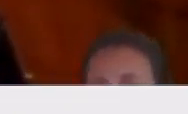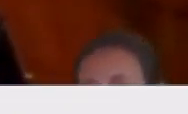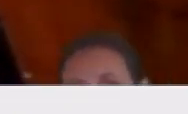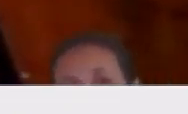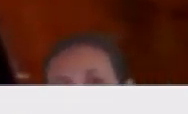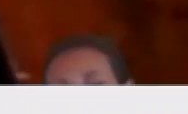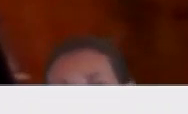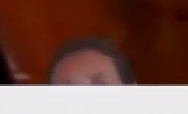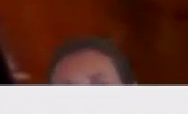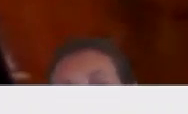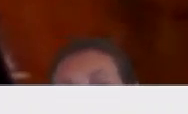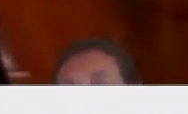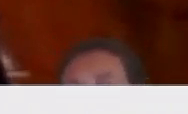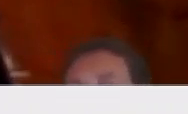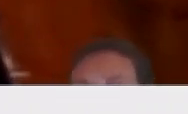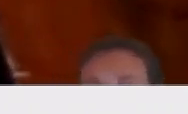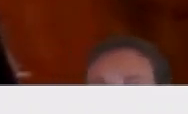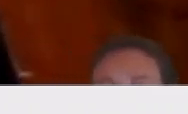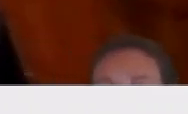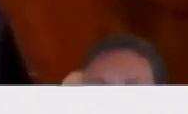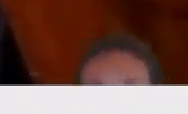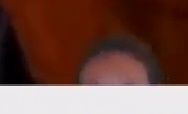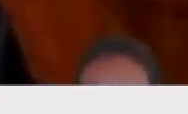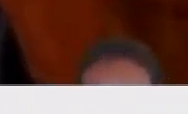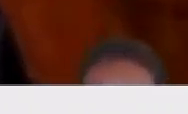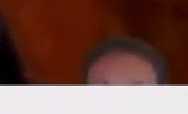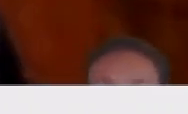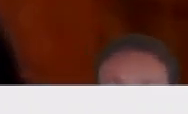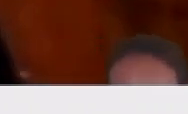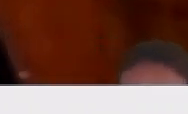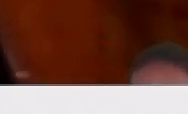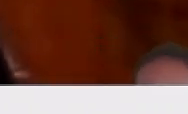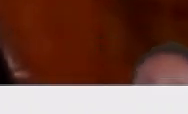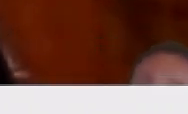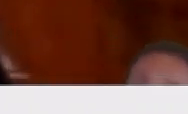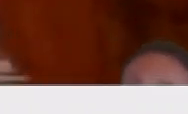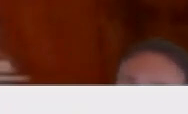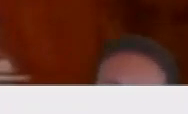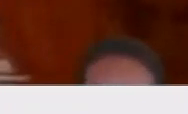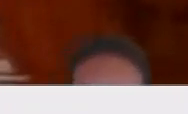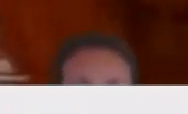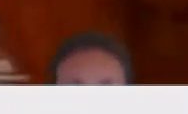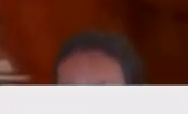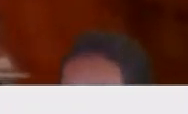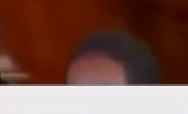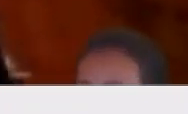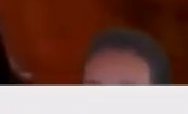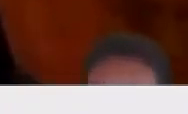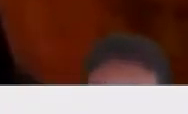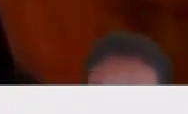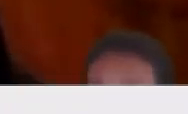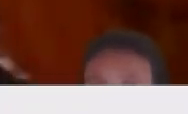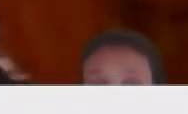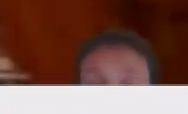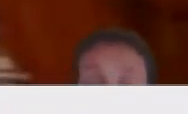que realmente é a direita, do que são os conservadores e quão importante estarmos na política e